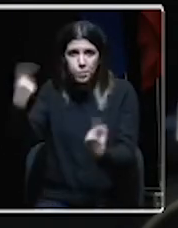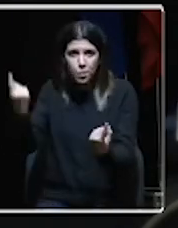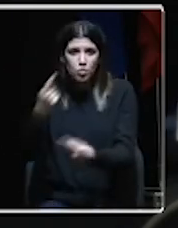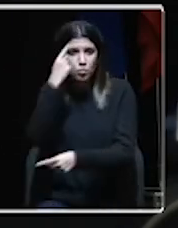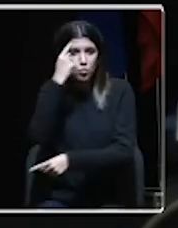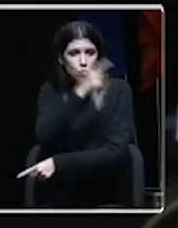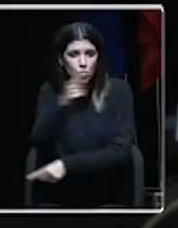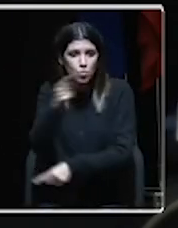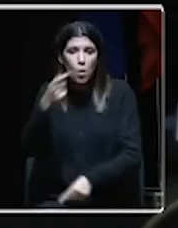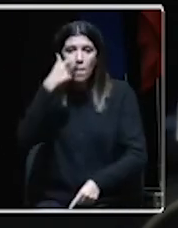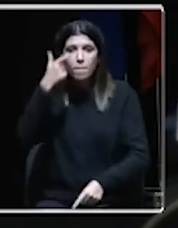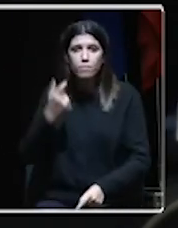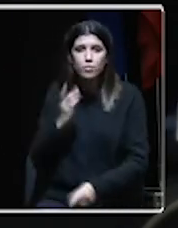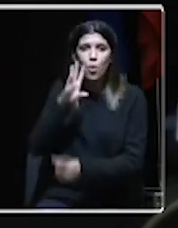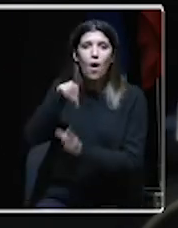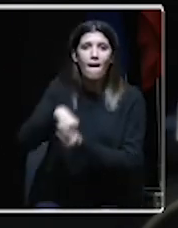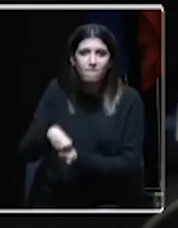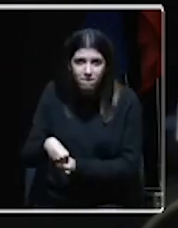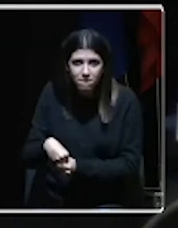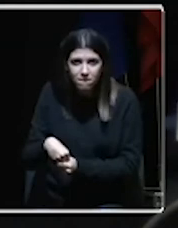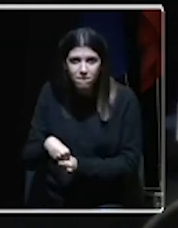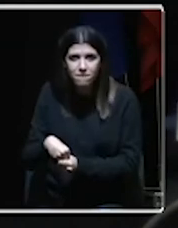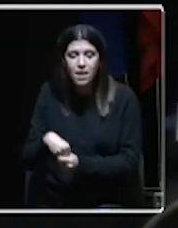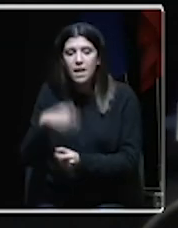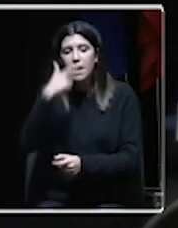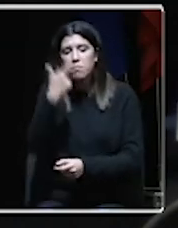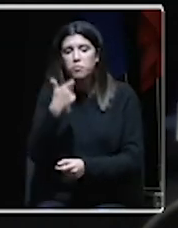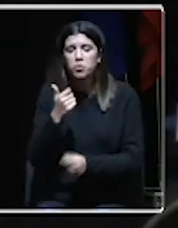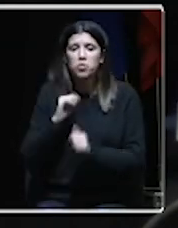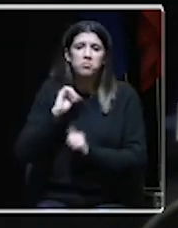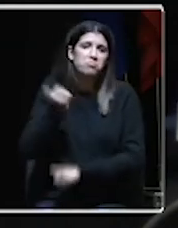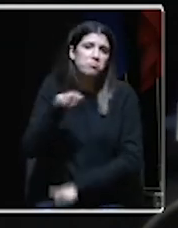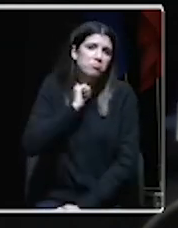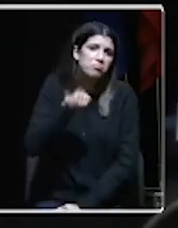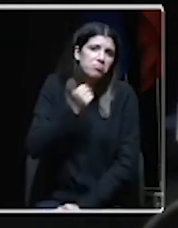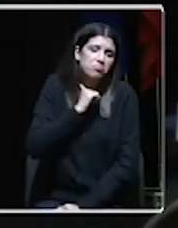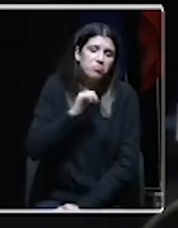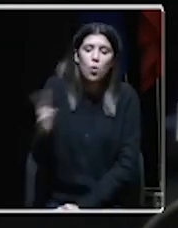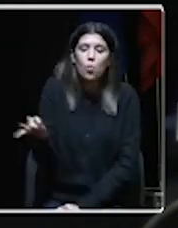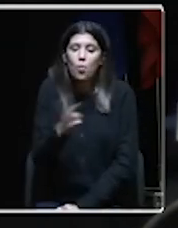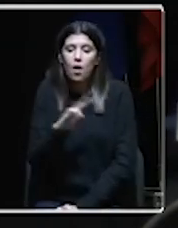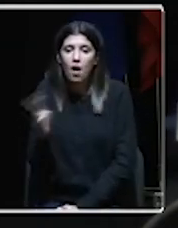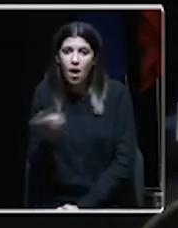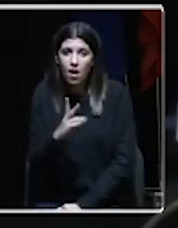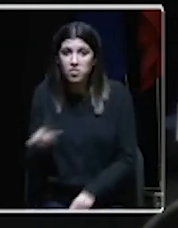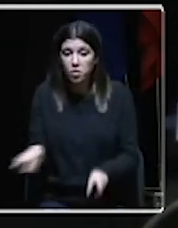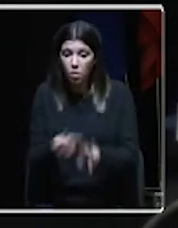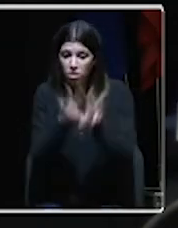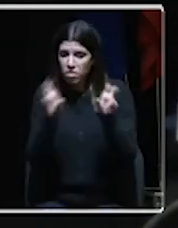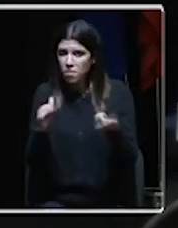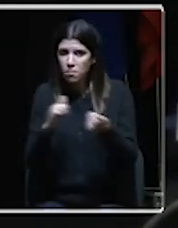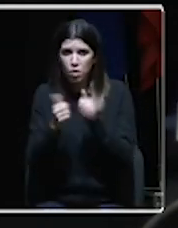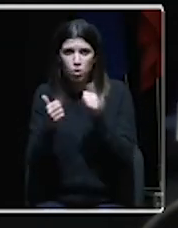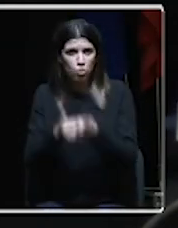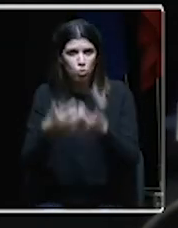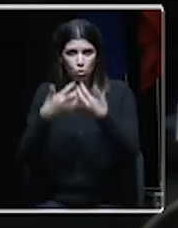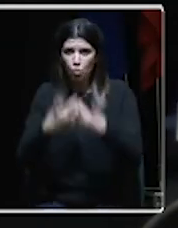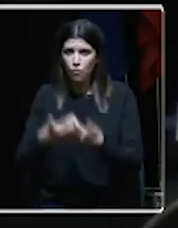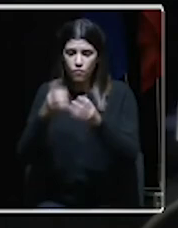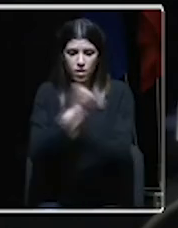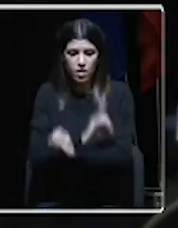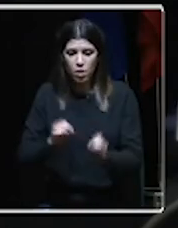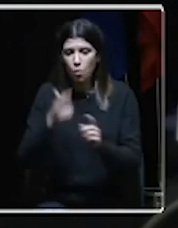que se associam e que participam e aqueles que não o fazem. E, portanto, nessa matéria não há qualquer dúvida. Os jovens também não se